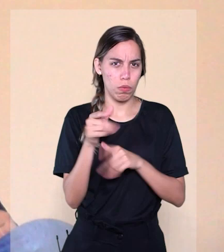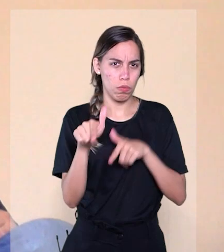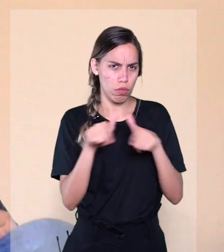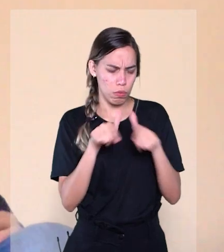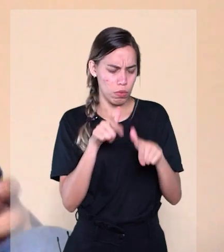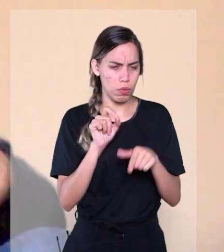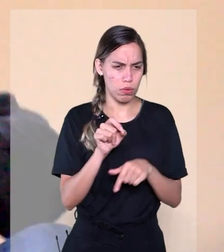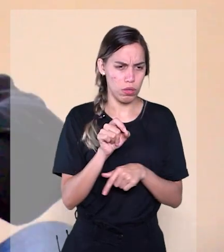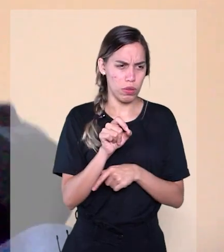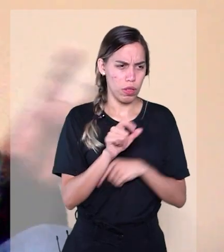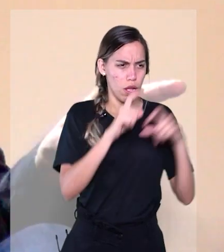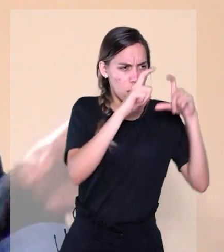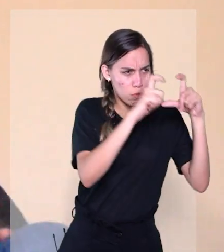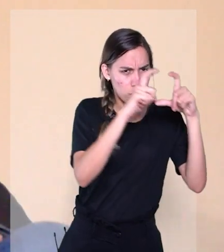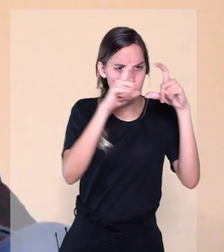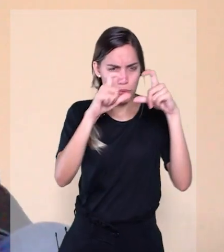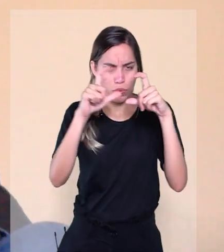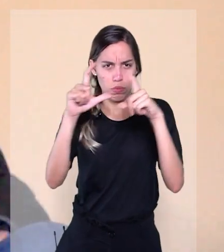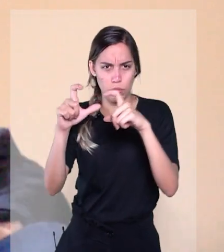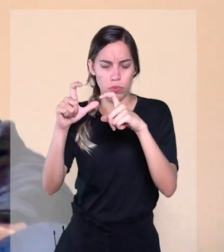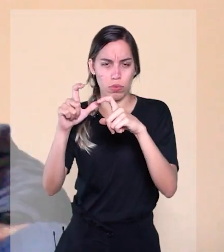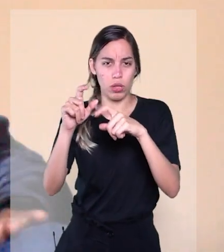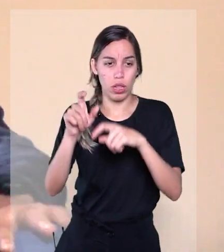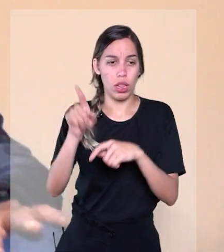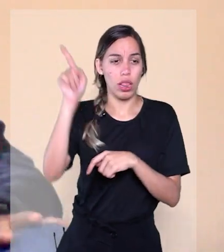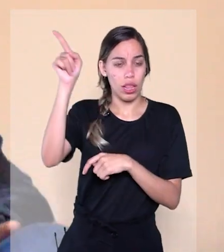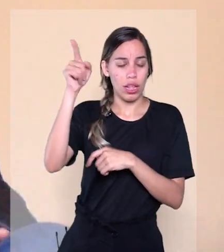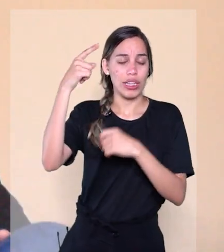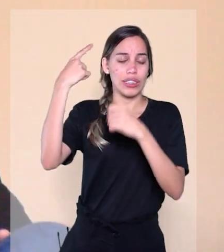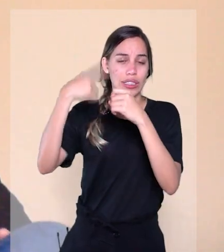projeto de retratar as pessoas do Rio Amazonas,